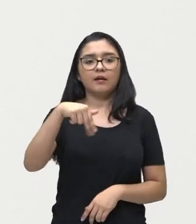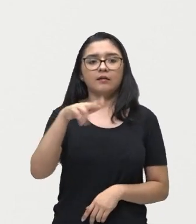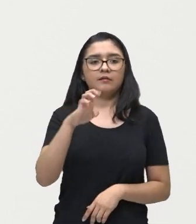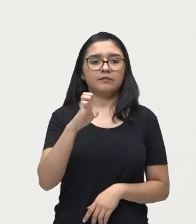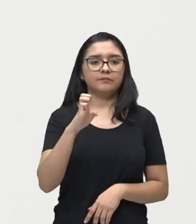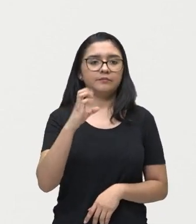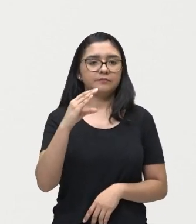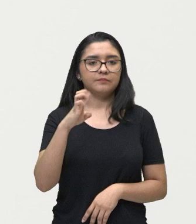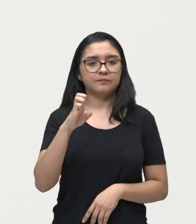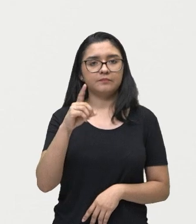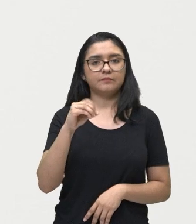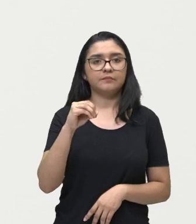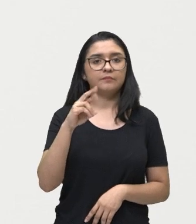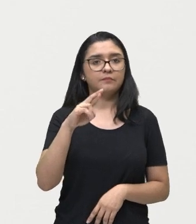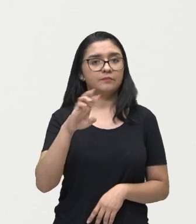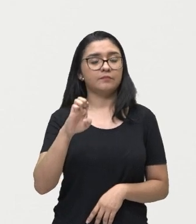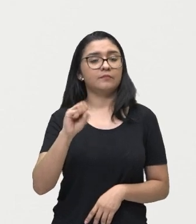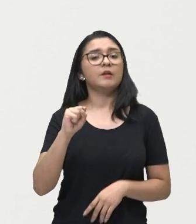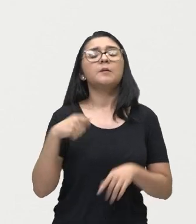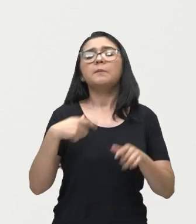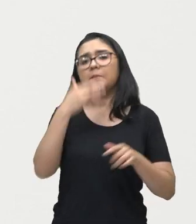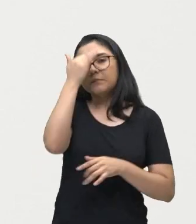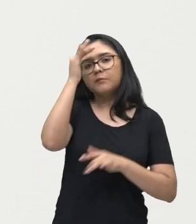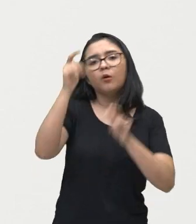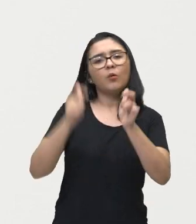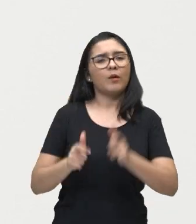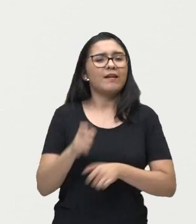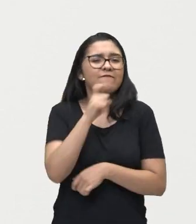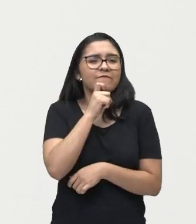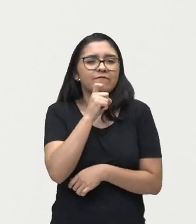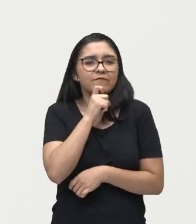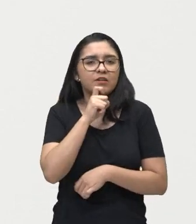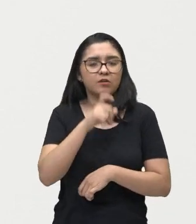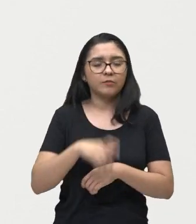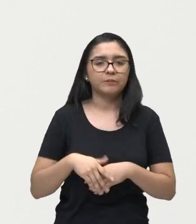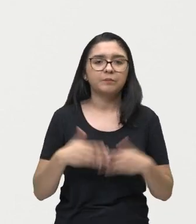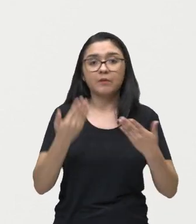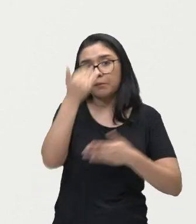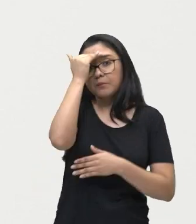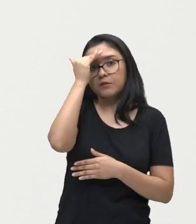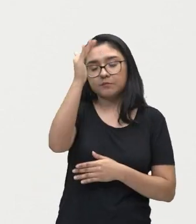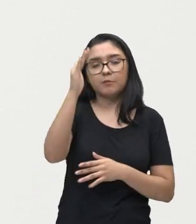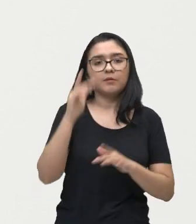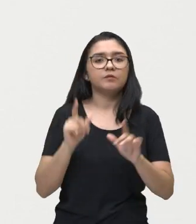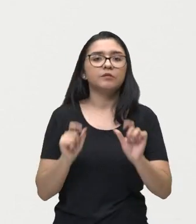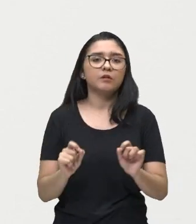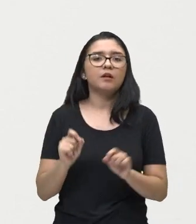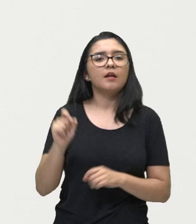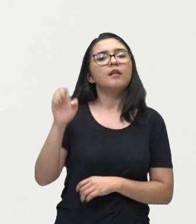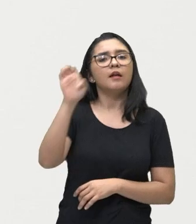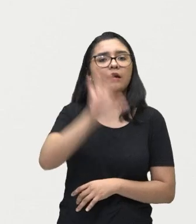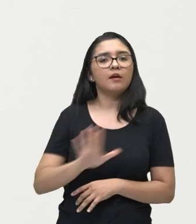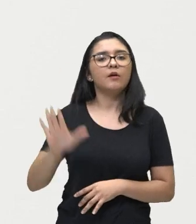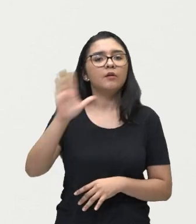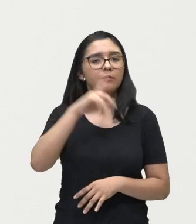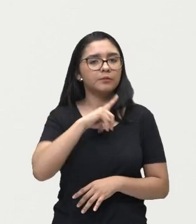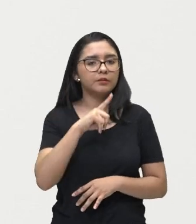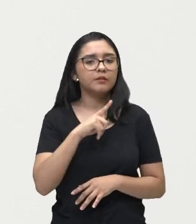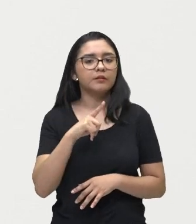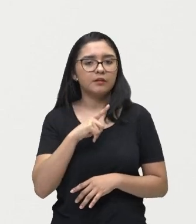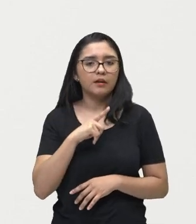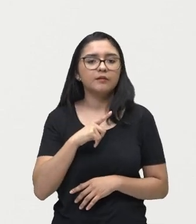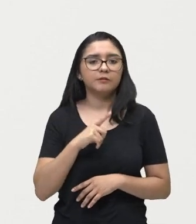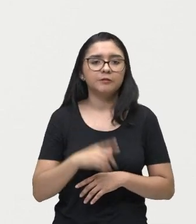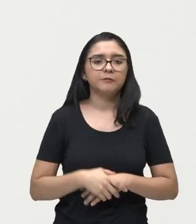principalmente em lugares muito frios. Em muitos lugares, principalmente na Europa, existem